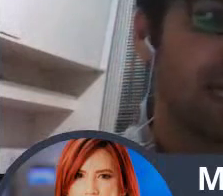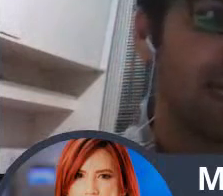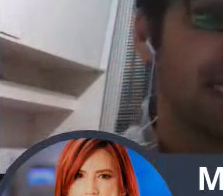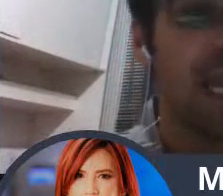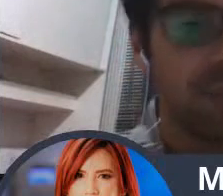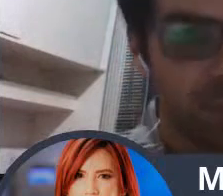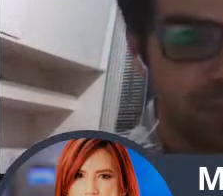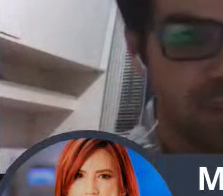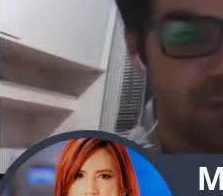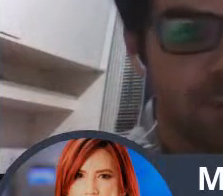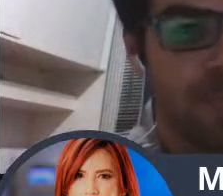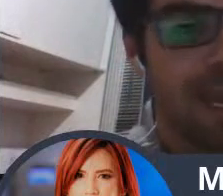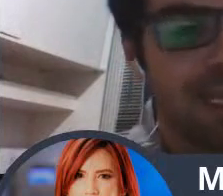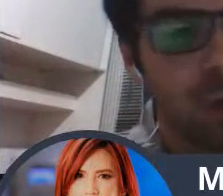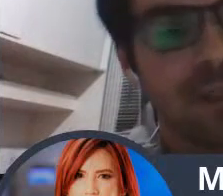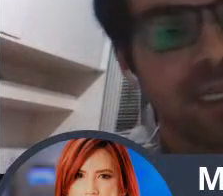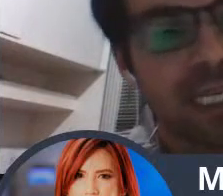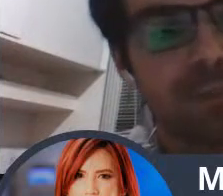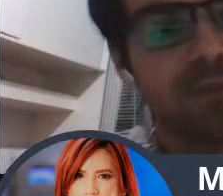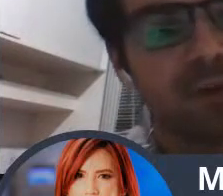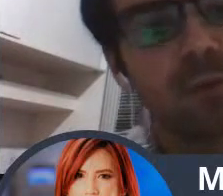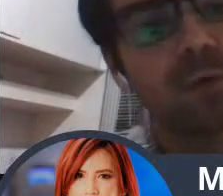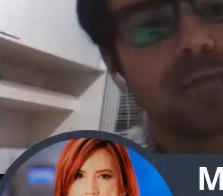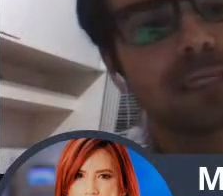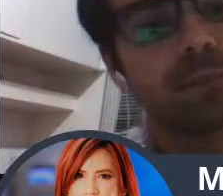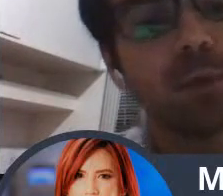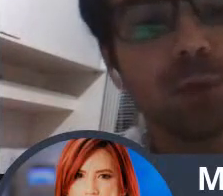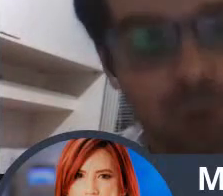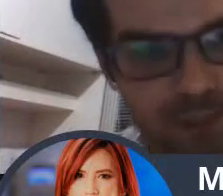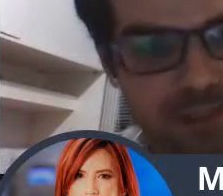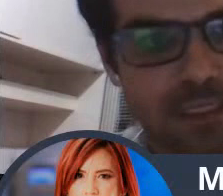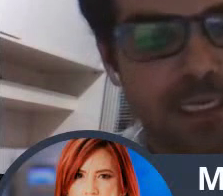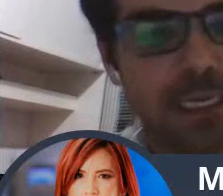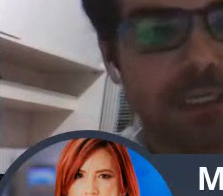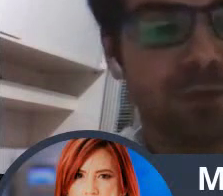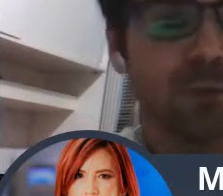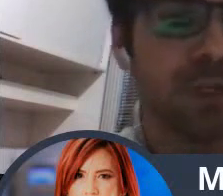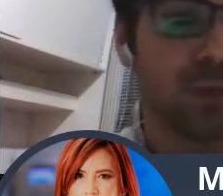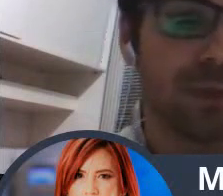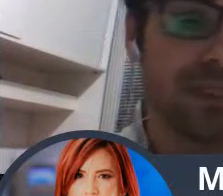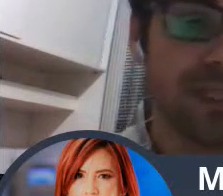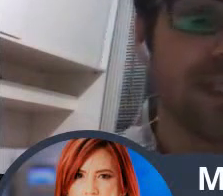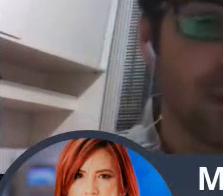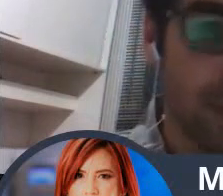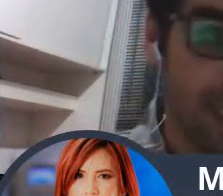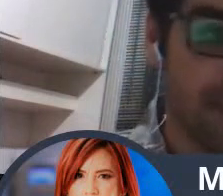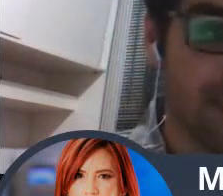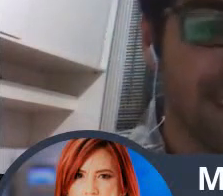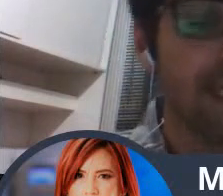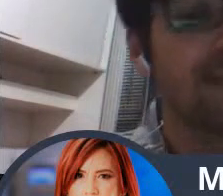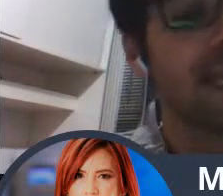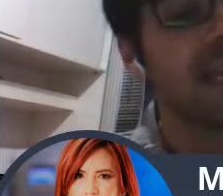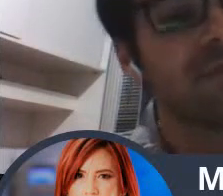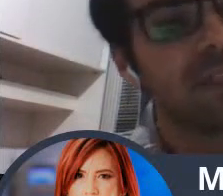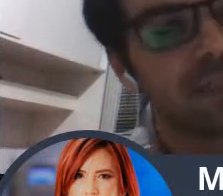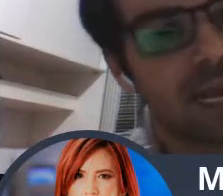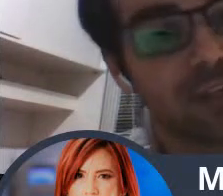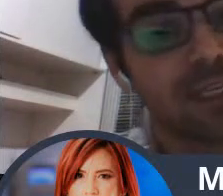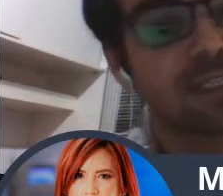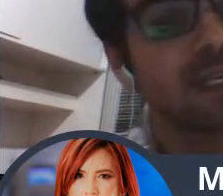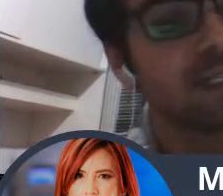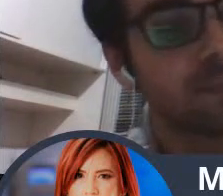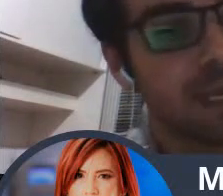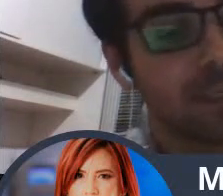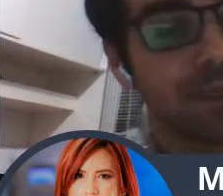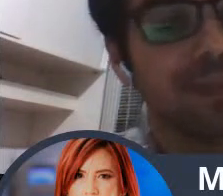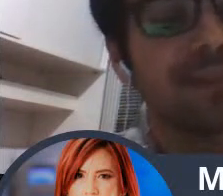mais leve possível? A nossa equipe foi montada por nós. Então, são pessoas que se conhecem, que têm afinidade,